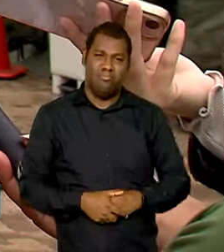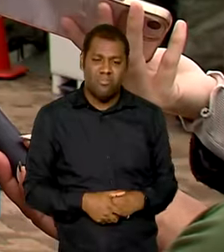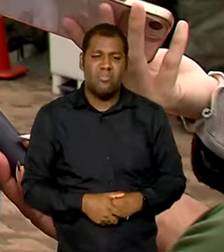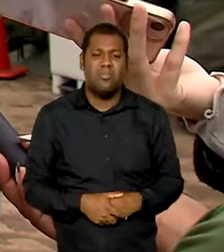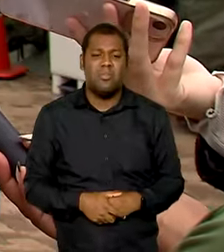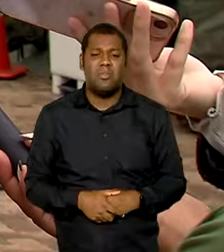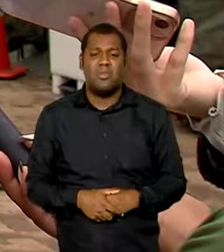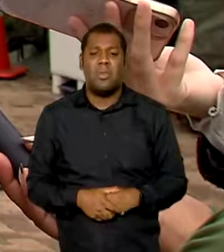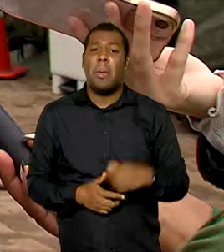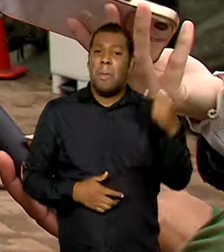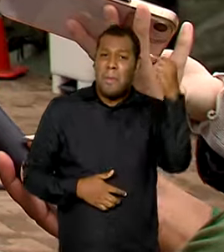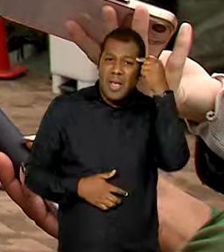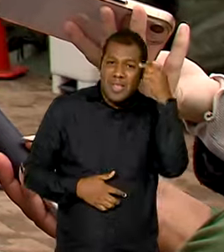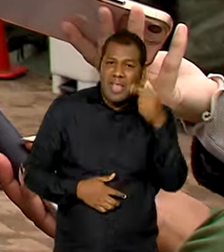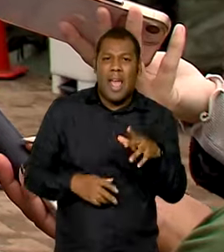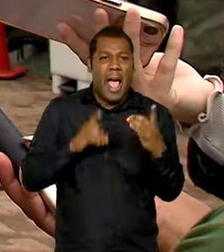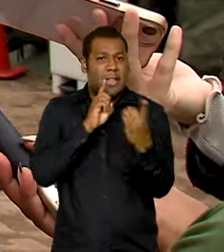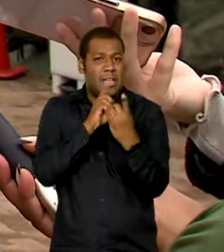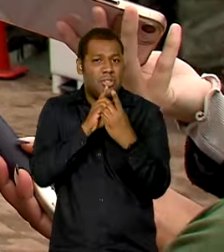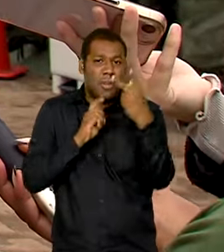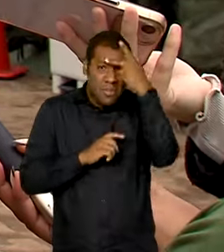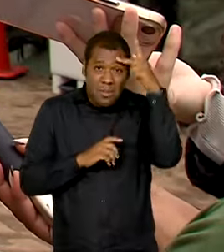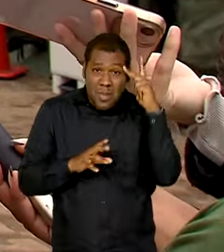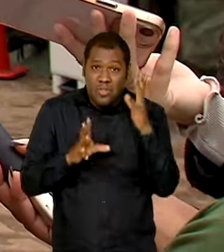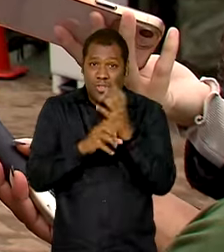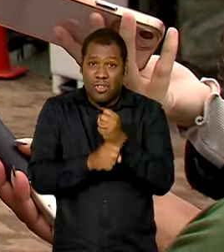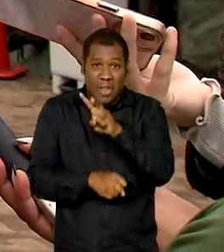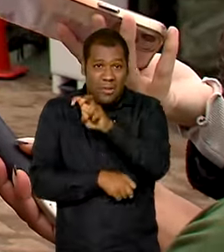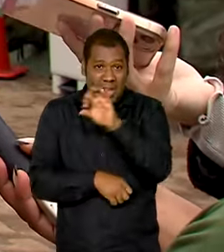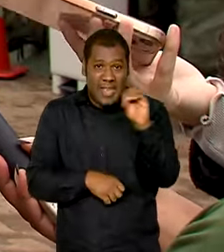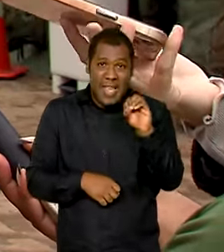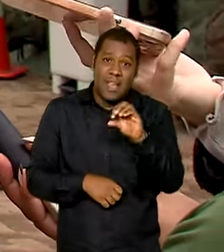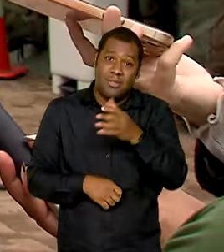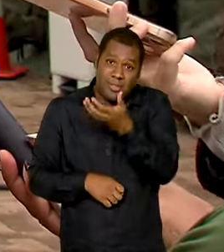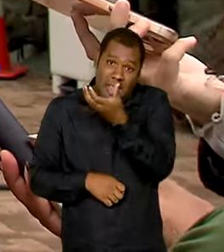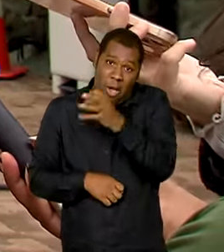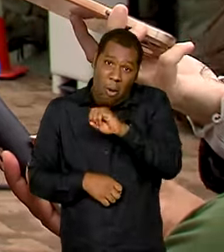pensávamos umas 500, 600 pacientes dia, realmente passou e passou bastante.